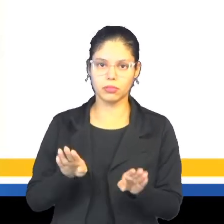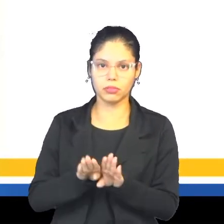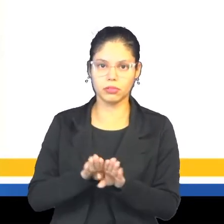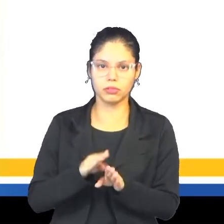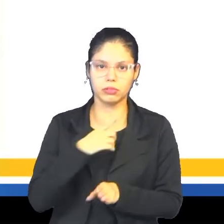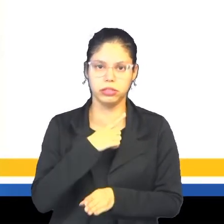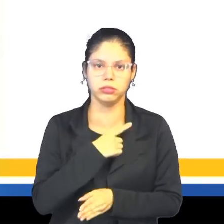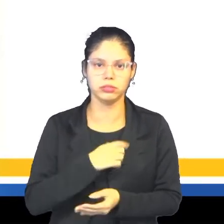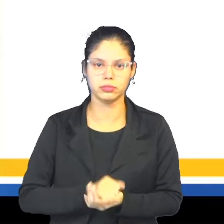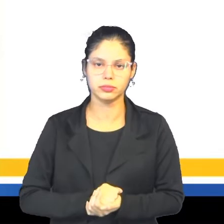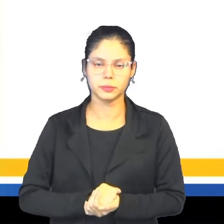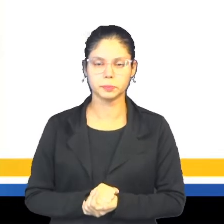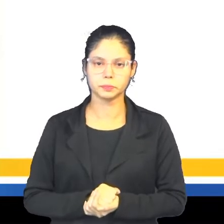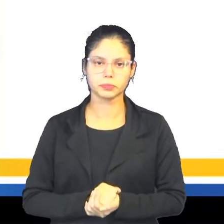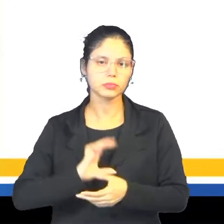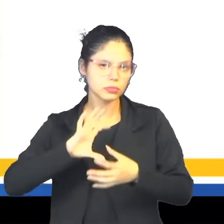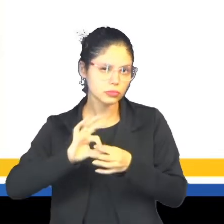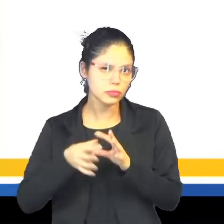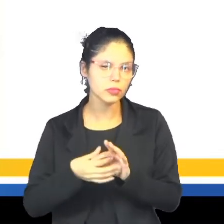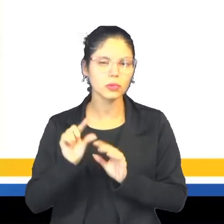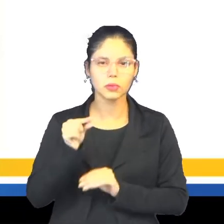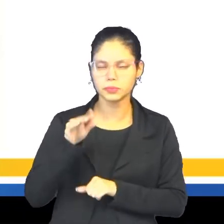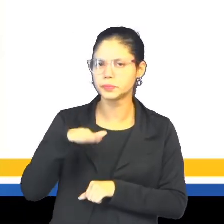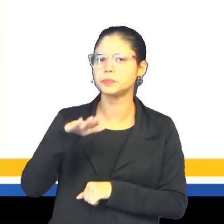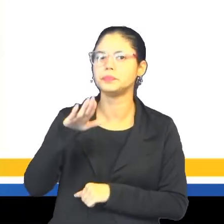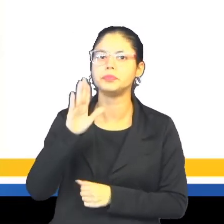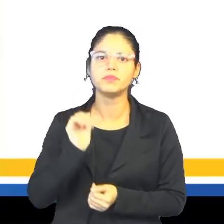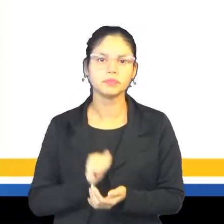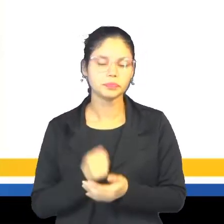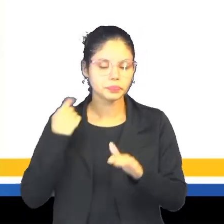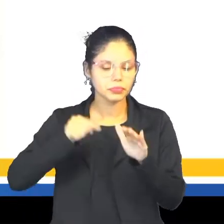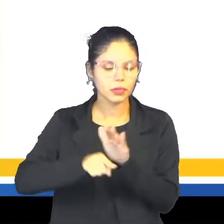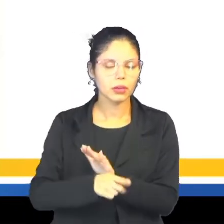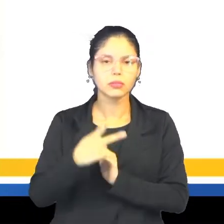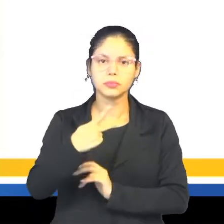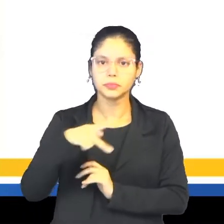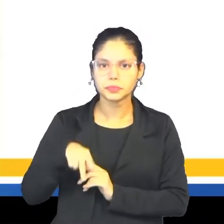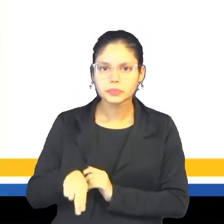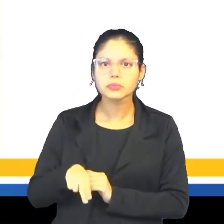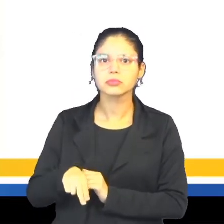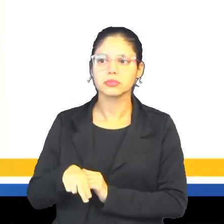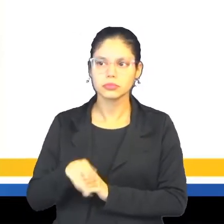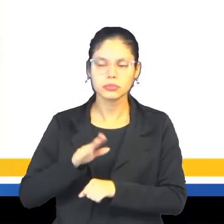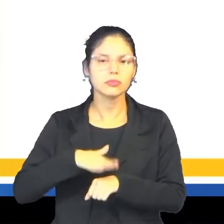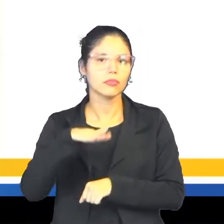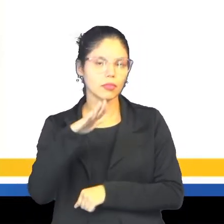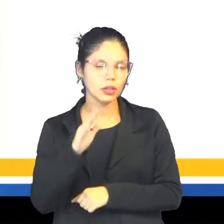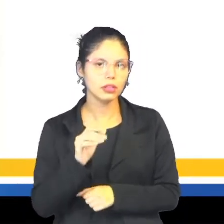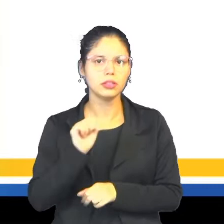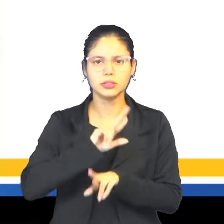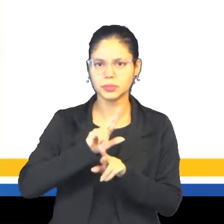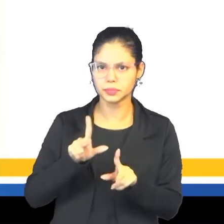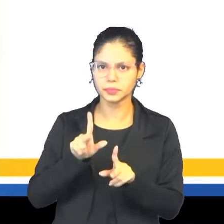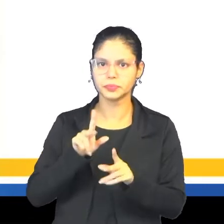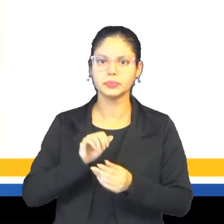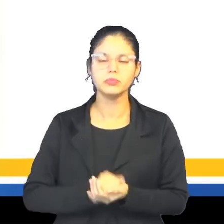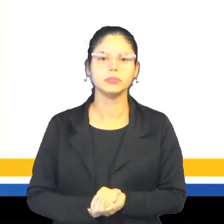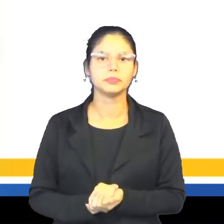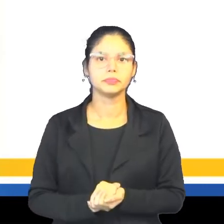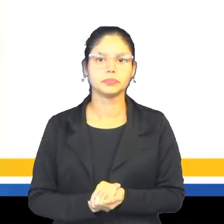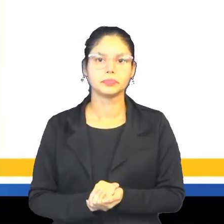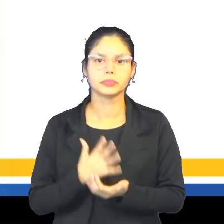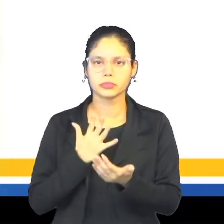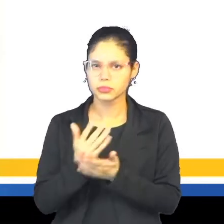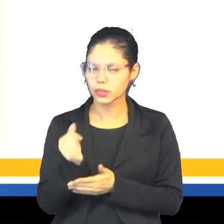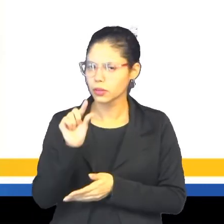para a gente contextualizar um pouco, para a gente não entrar no conteúdo do pronome assim de uma forma mais seca, né? Então a gente aborda um